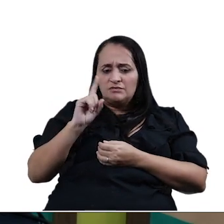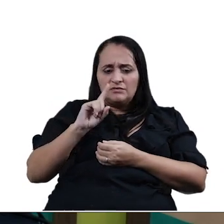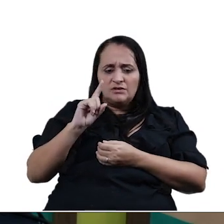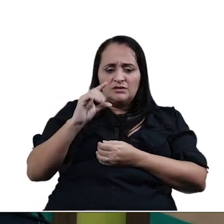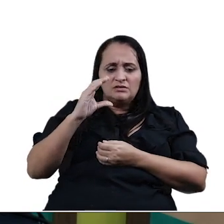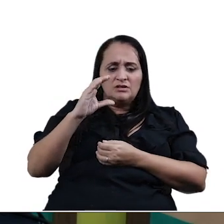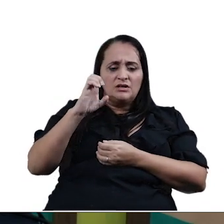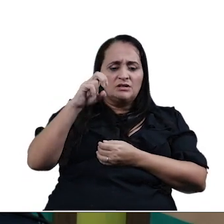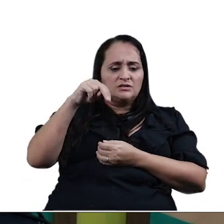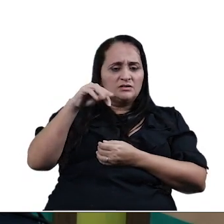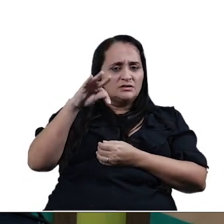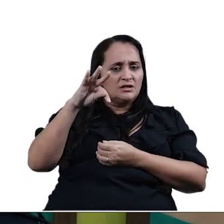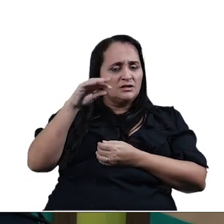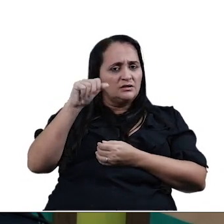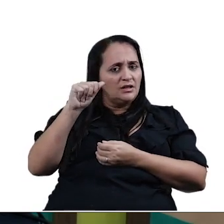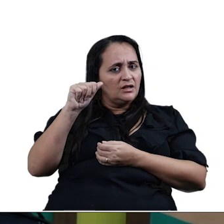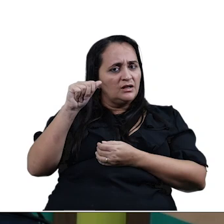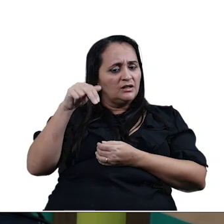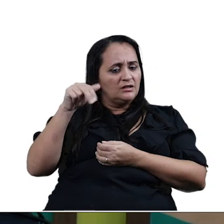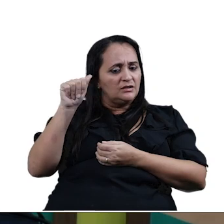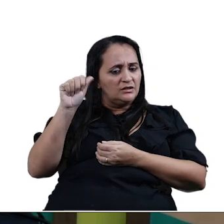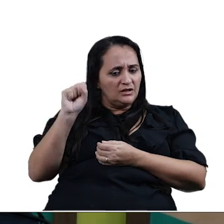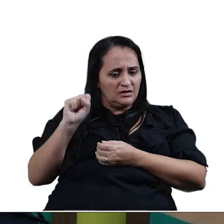seria o das centenas, certo?